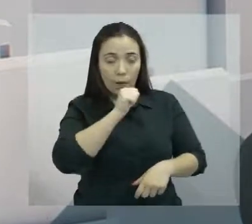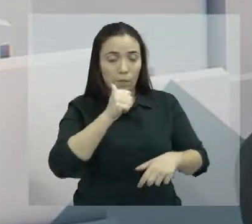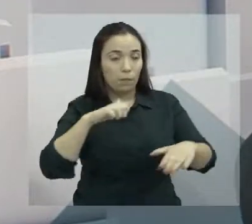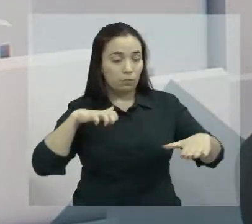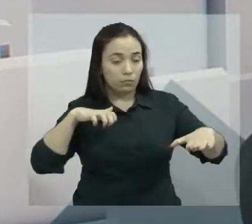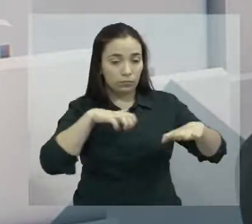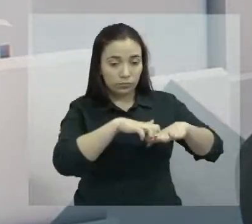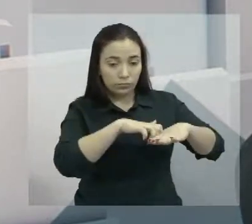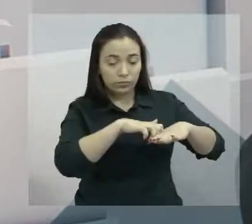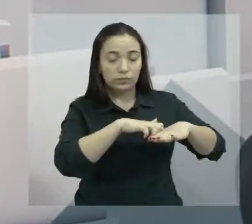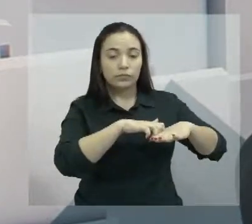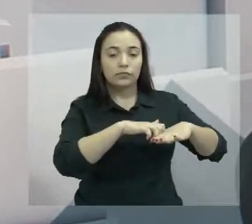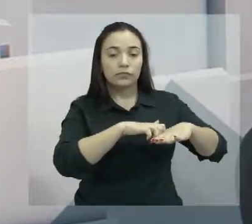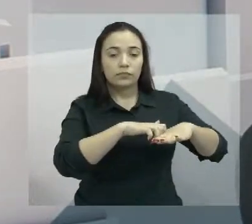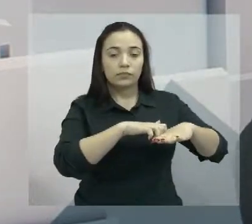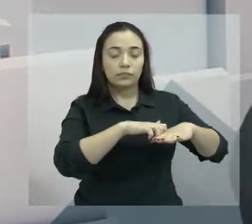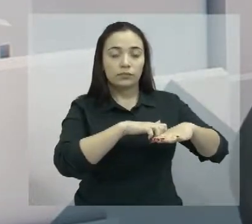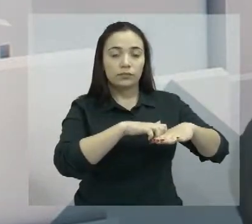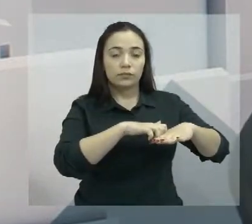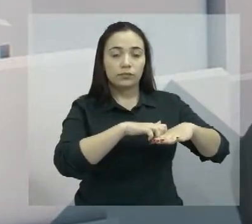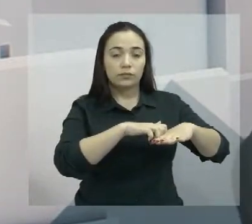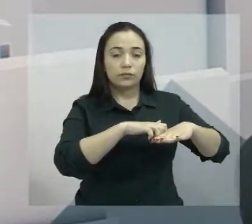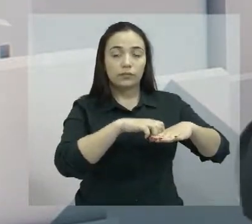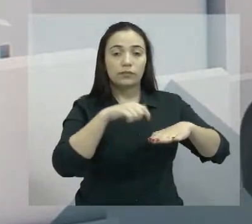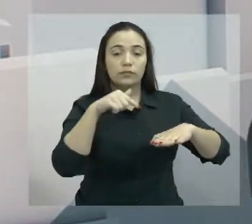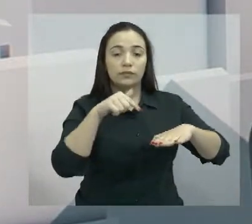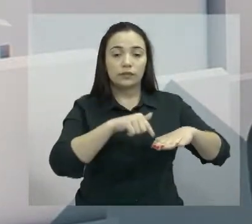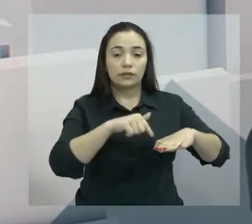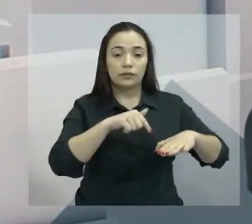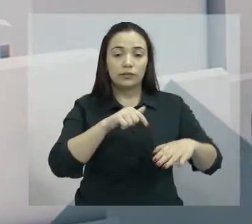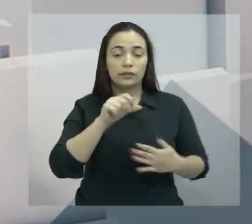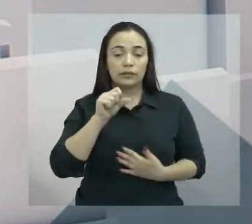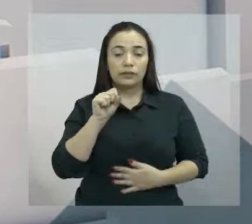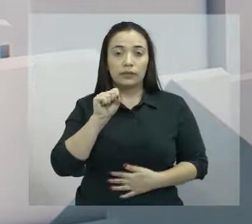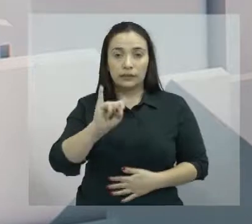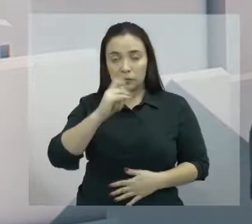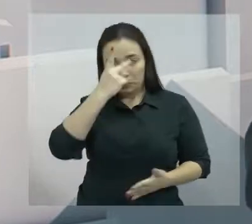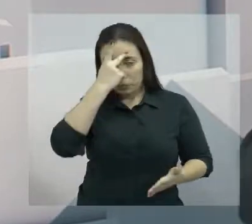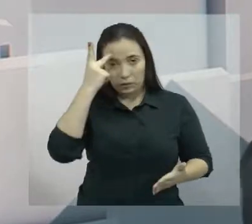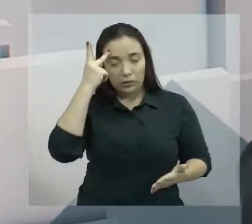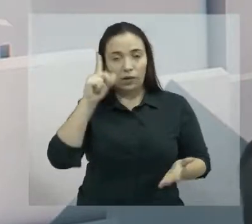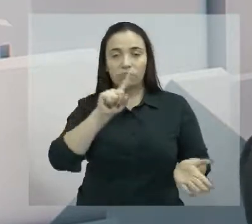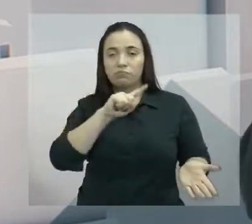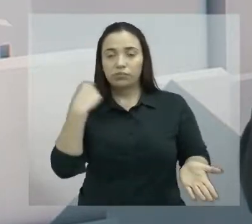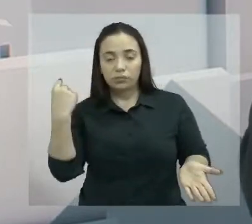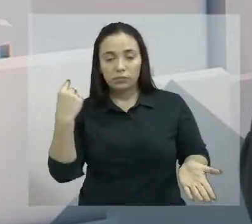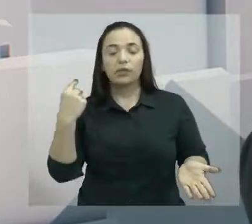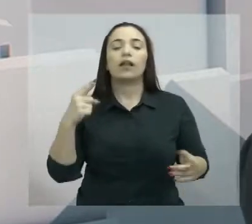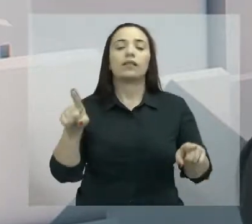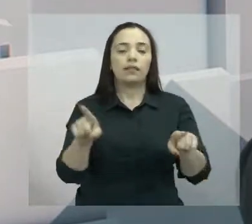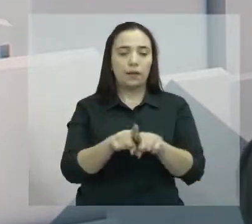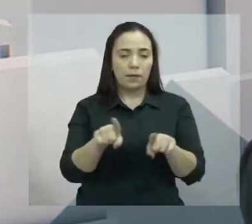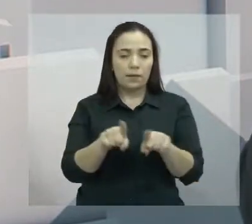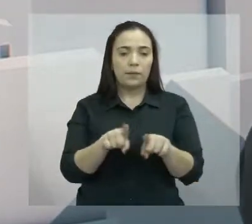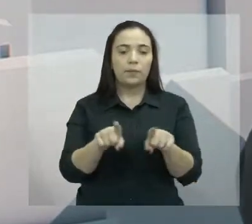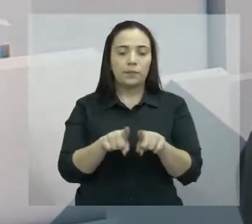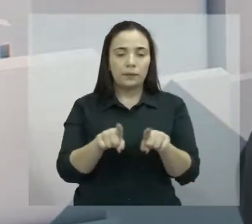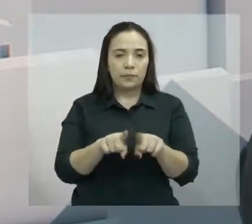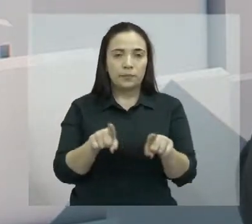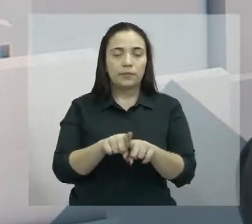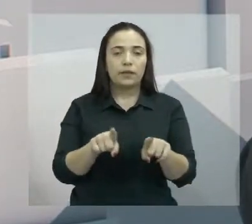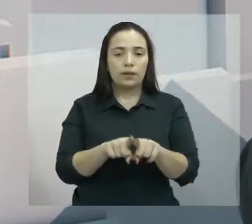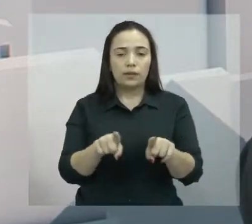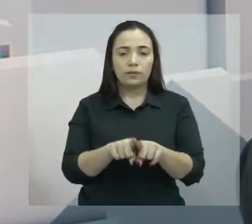acidente, se ele, nesse acidente, sair vítimas feridas ou fatais, ele também passa a